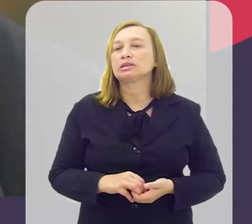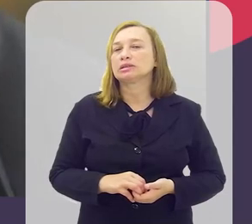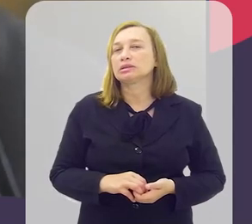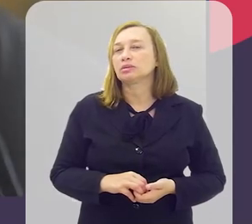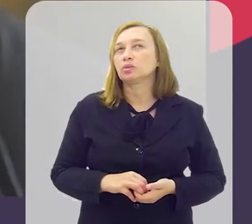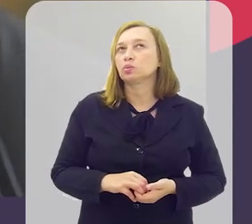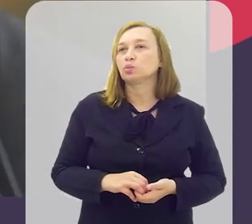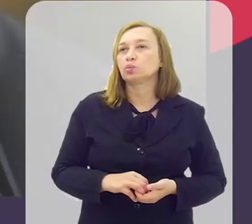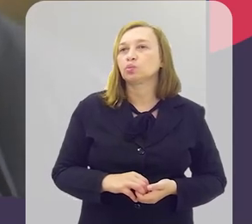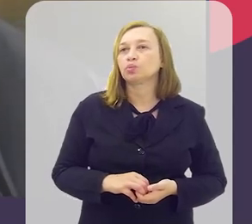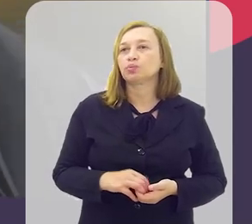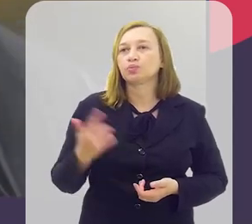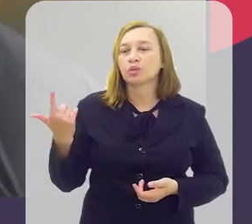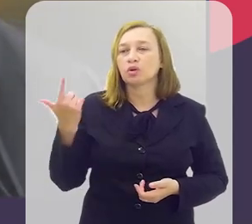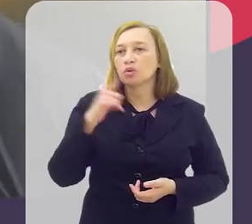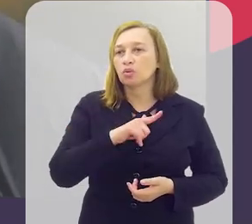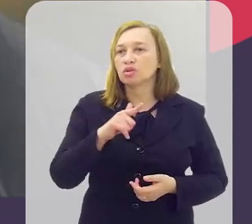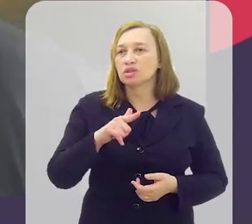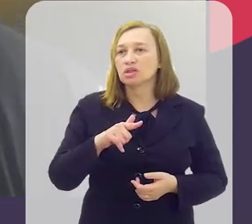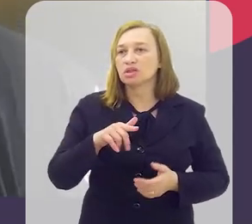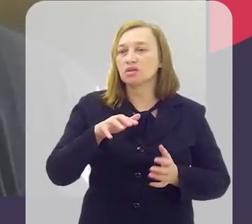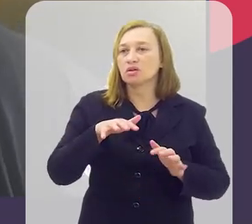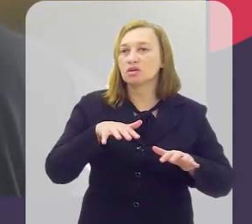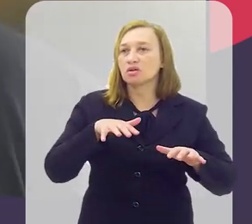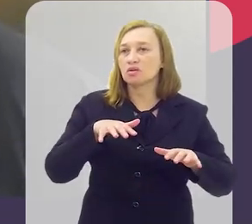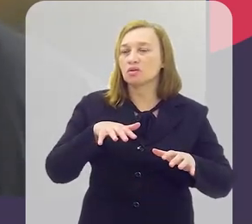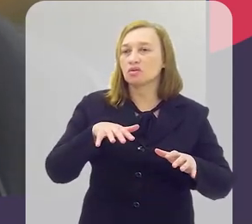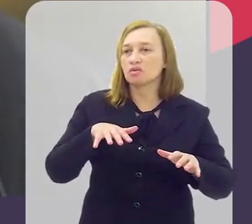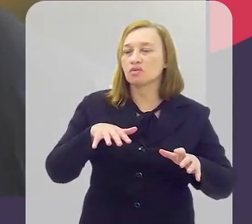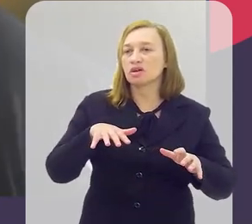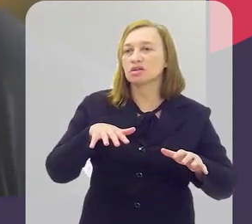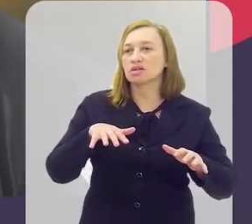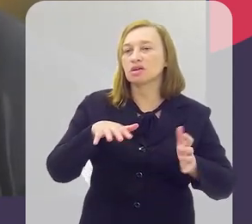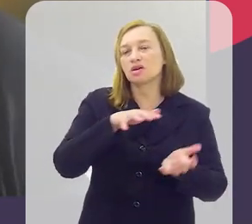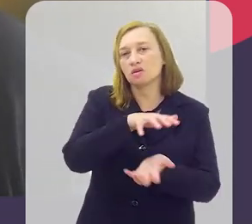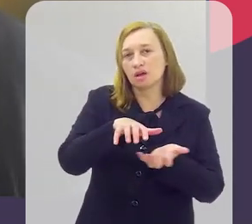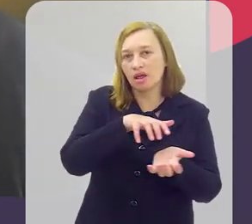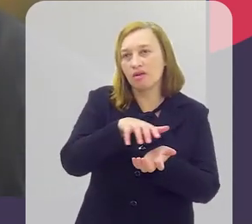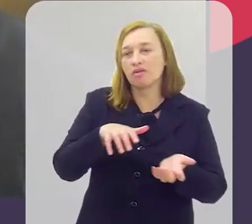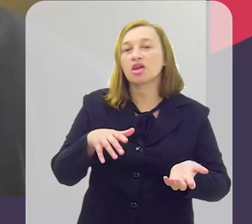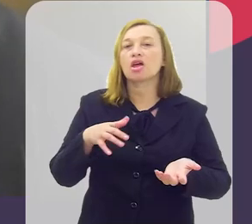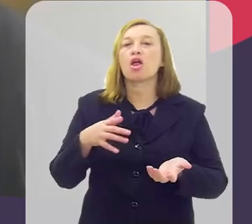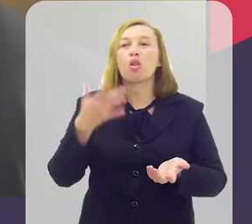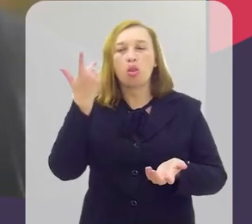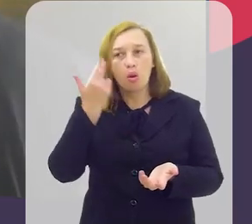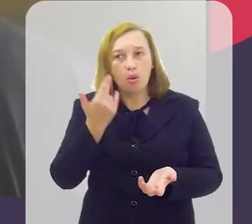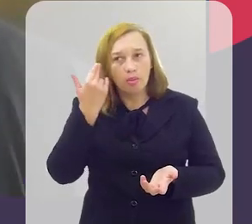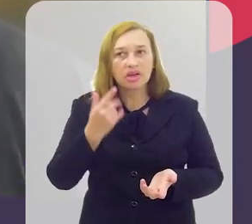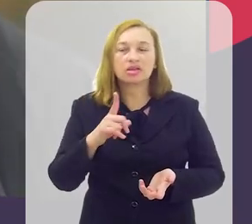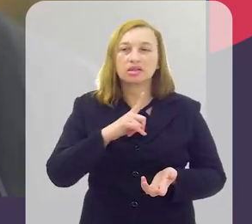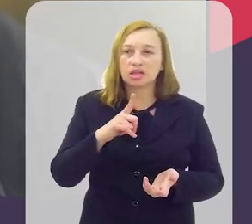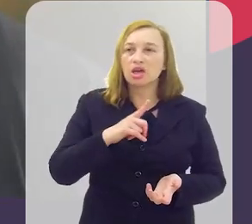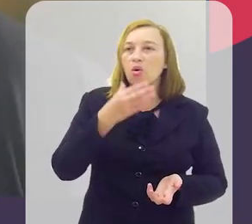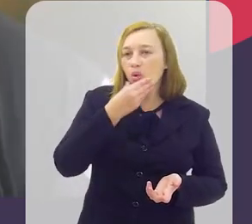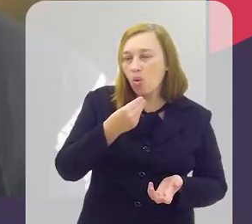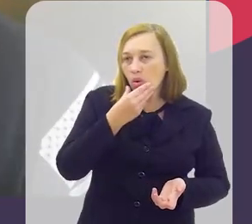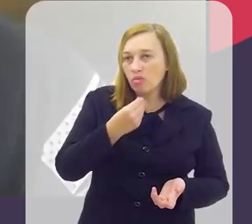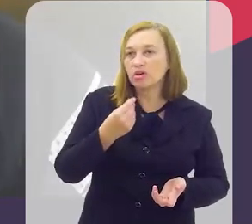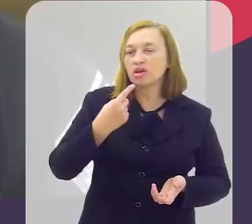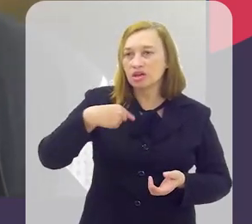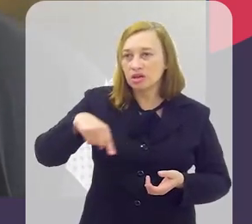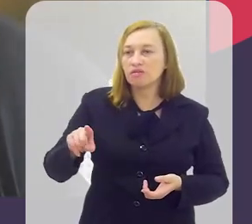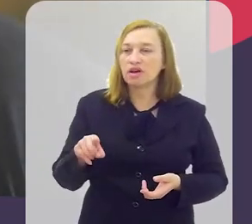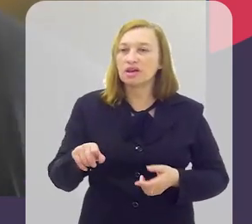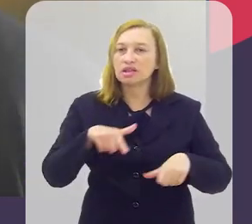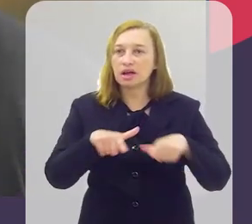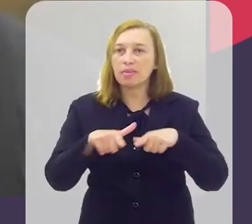de dificuldade para conseguir fazer as manifestações. Geralmente a gente tem muito cara que vai trabalhar no